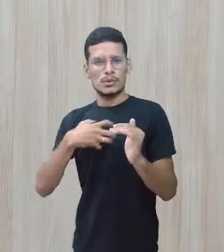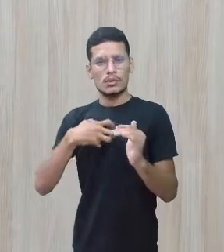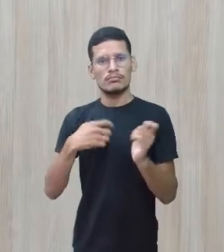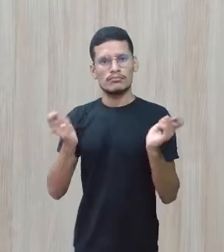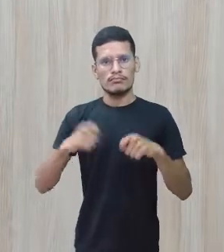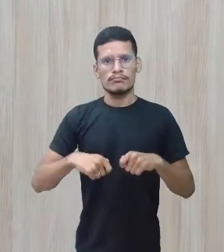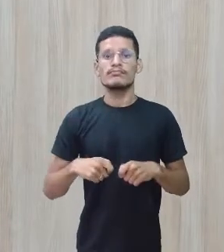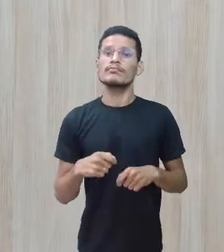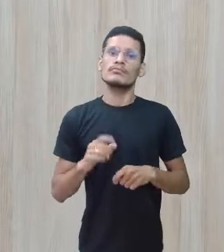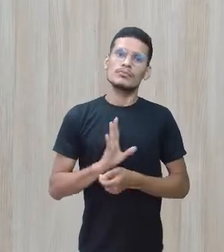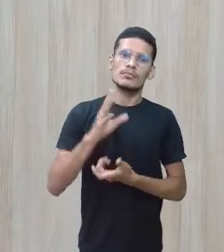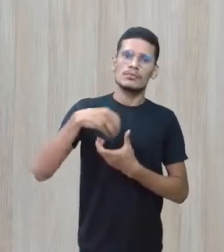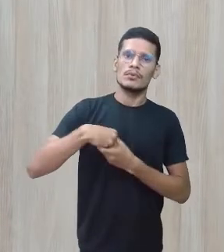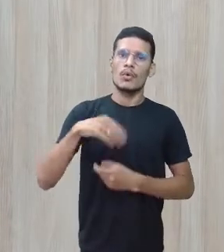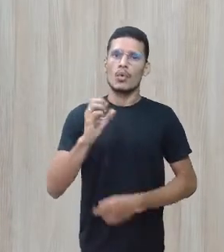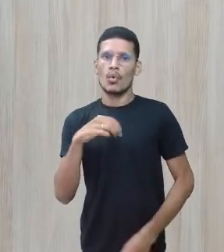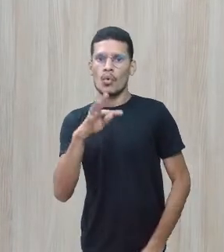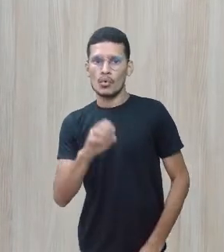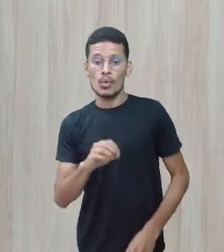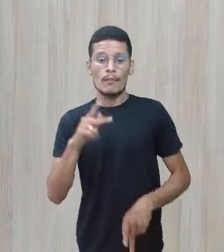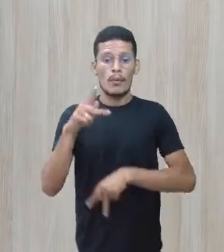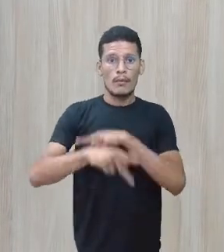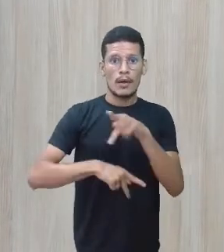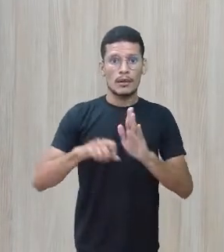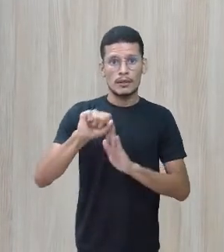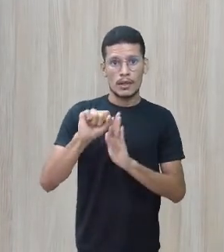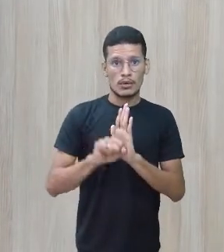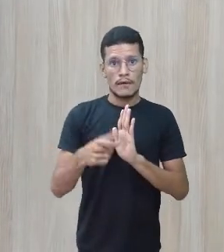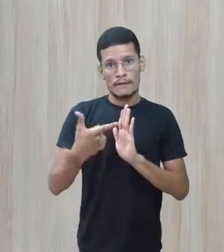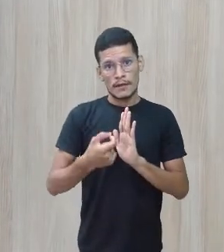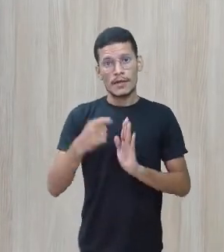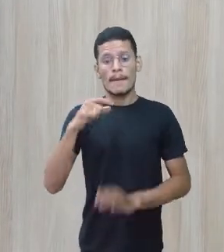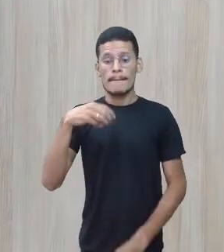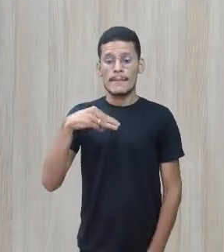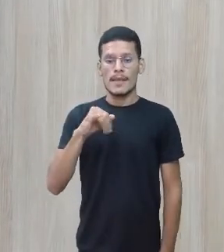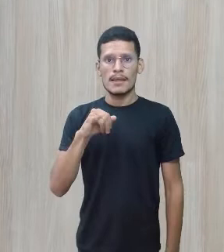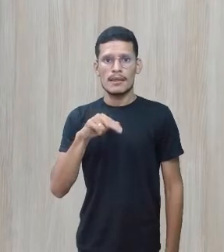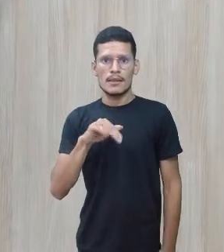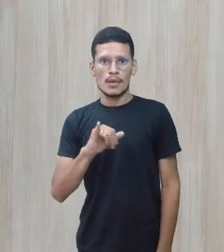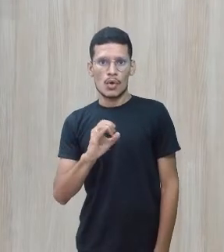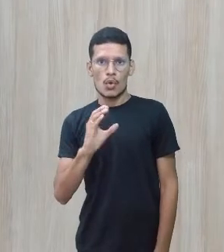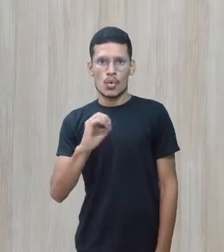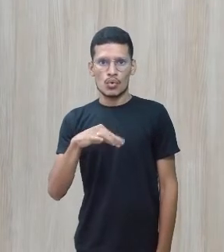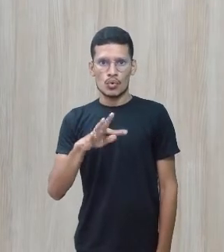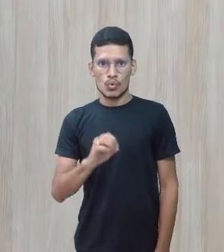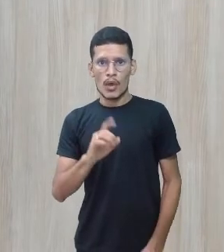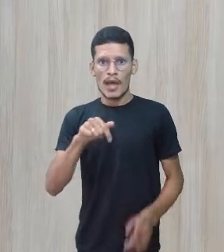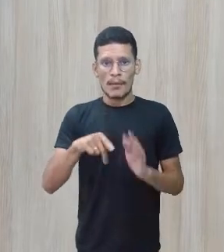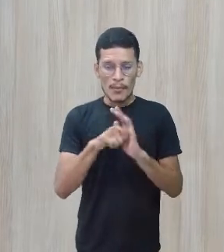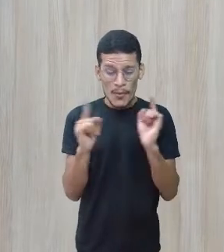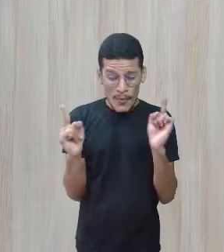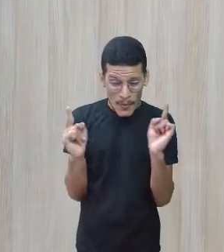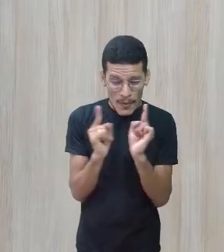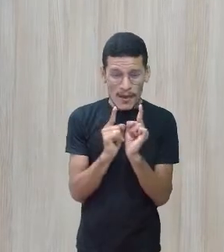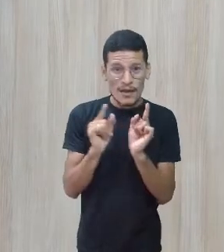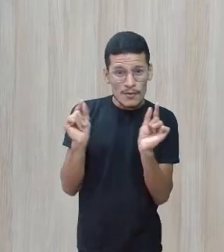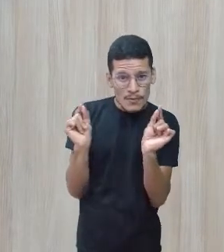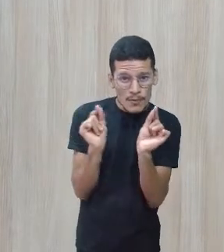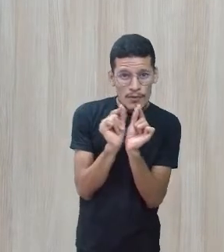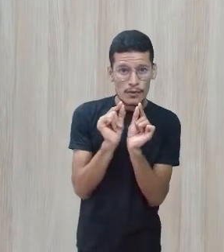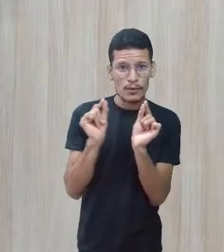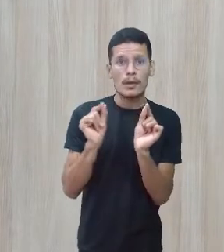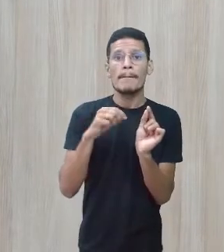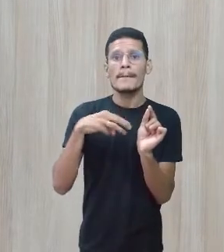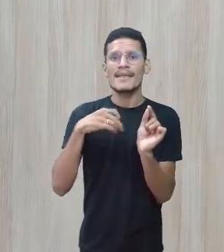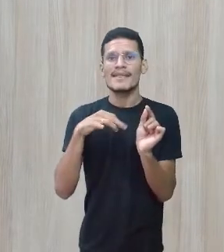modalidade do conto, que popularizada no século XX, foi o mini-conto, que é um conto ainda mais reduzido. Por isso o